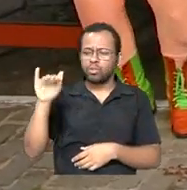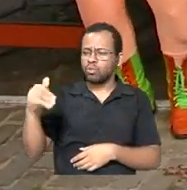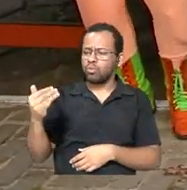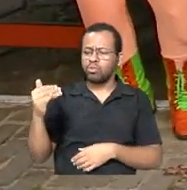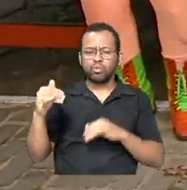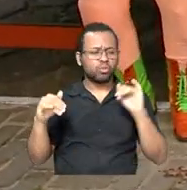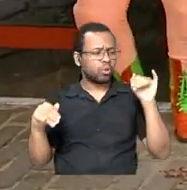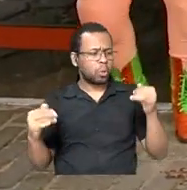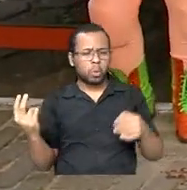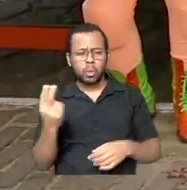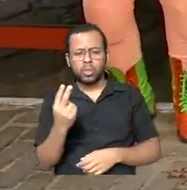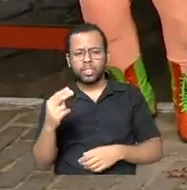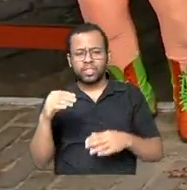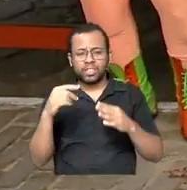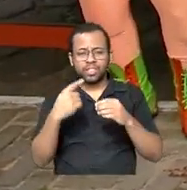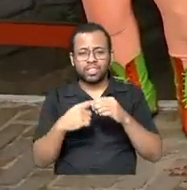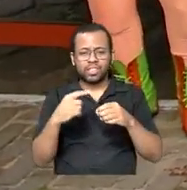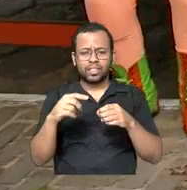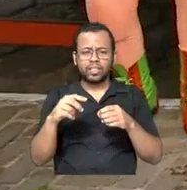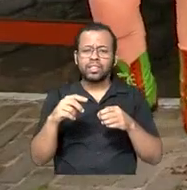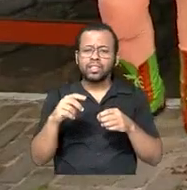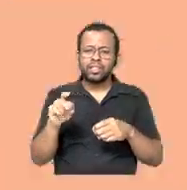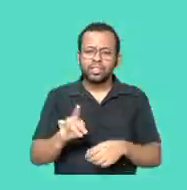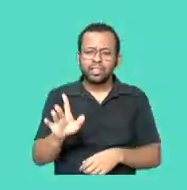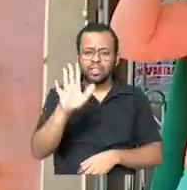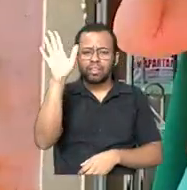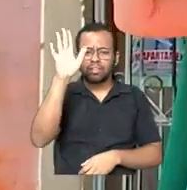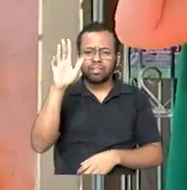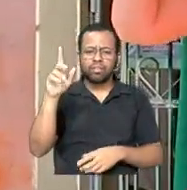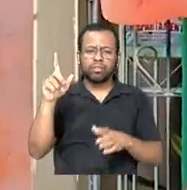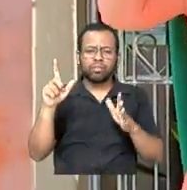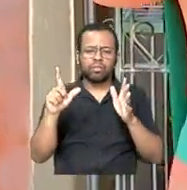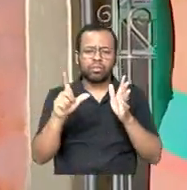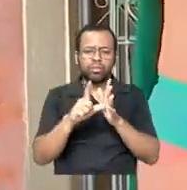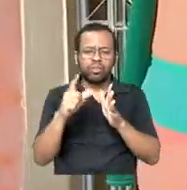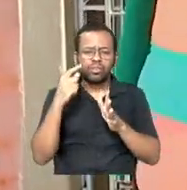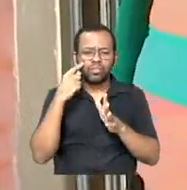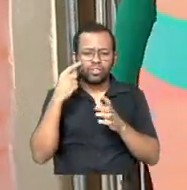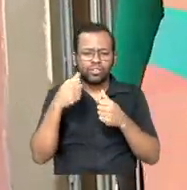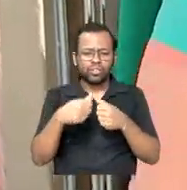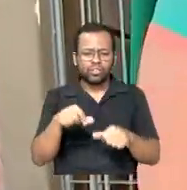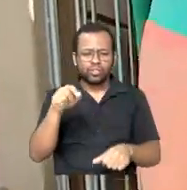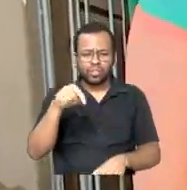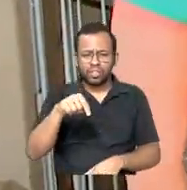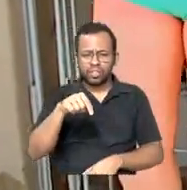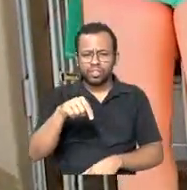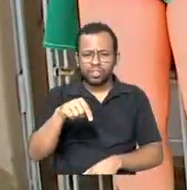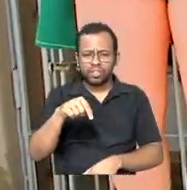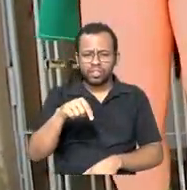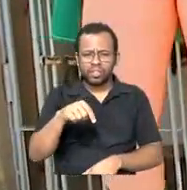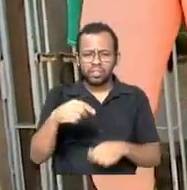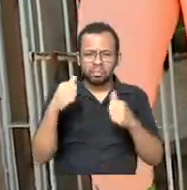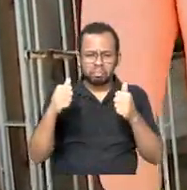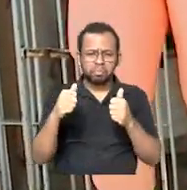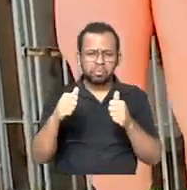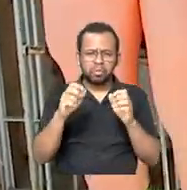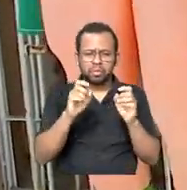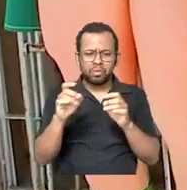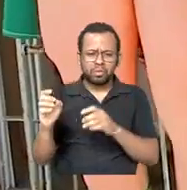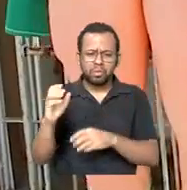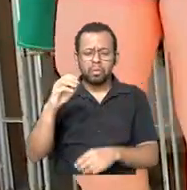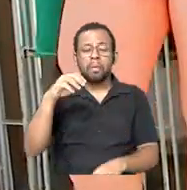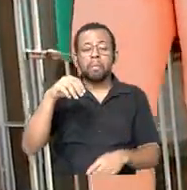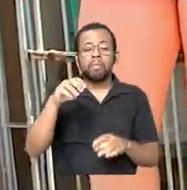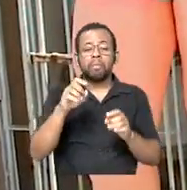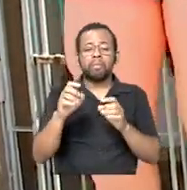está aqui na cidade de Lagarto no ponto tá quente a Rogerinho tá aqui olha nesse ponto pequeno Mercearia